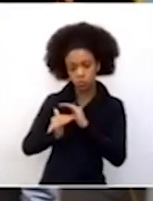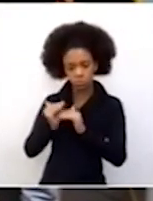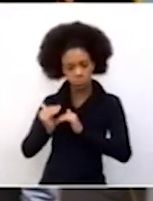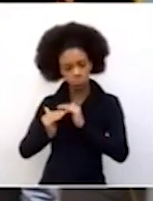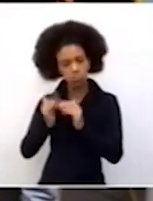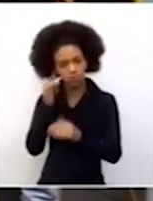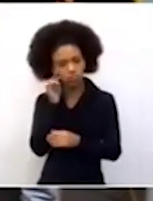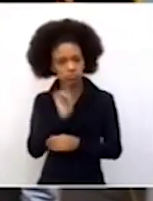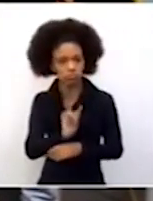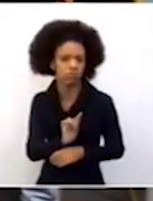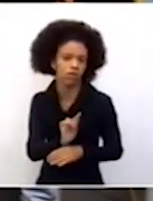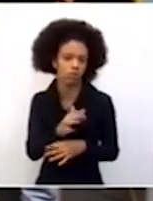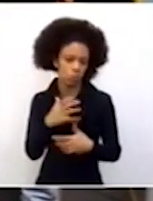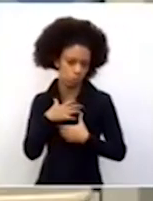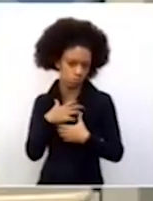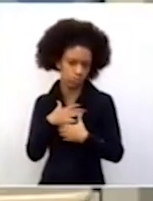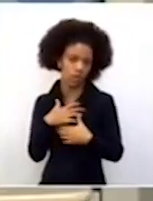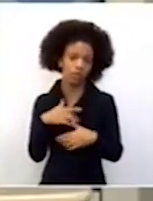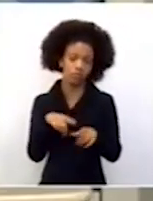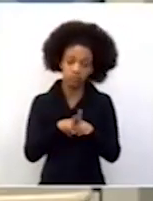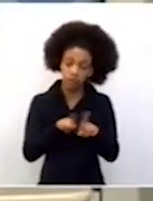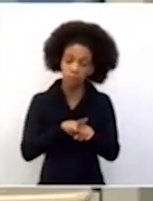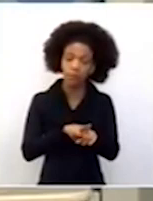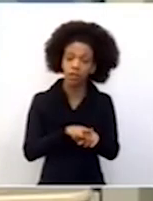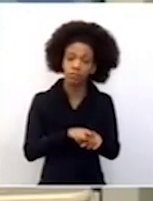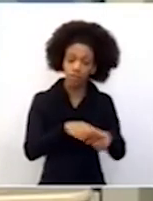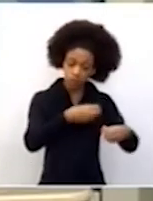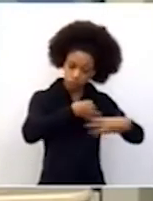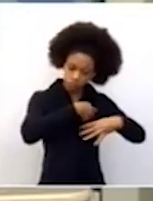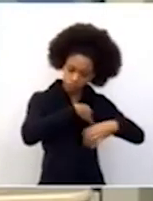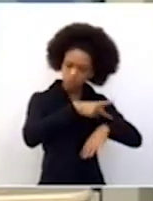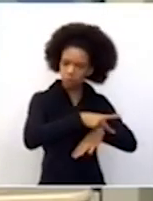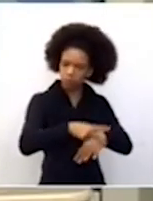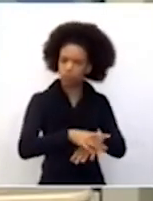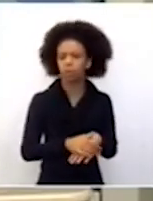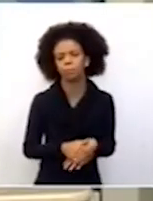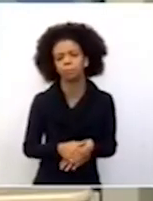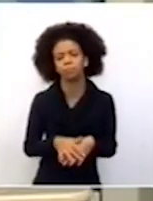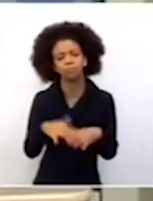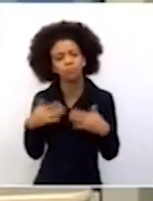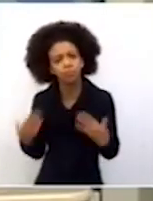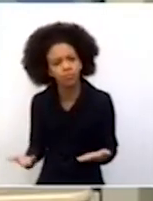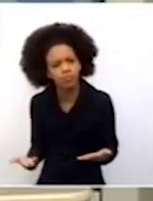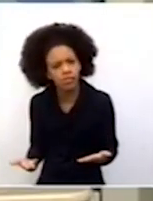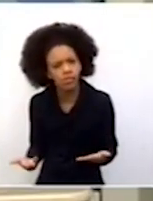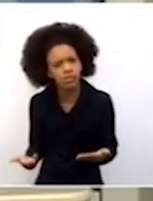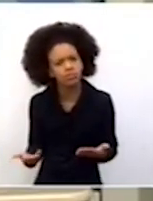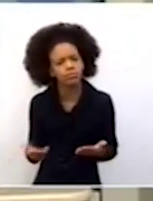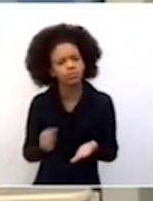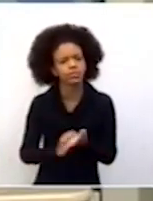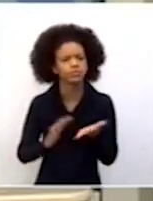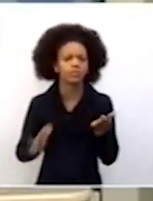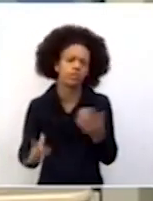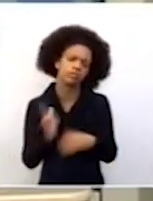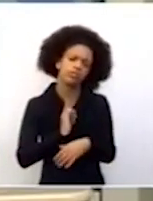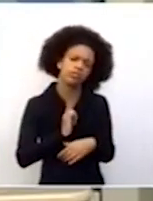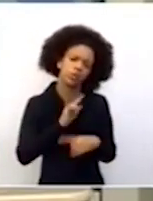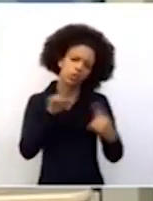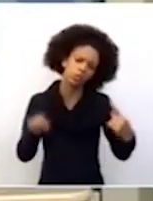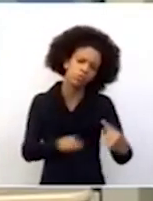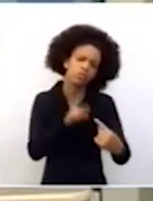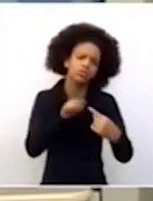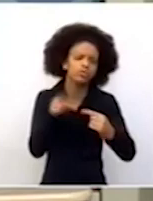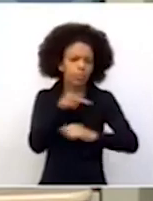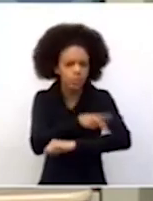né? Assim, de acordo com as orientações do professor, tá? Então, a atividade, ela tem uma certa intencionalidade